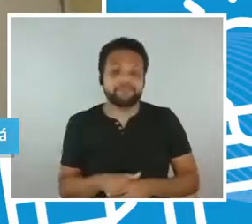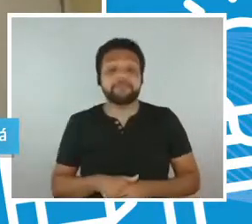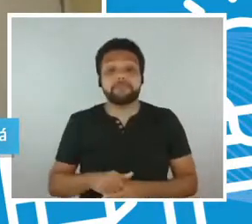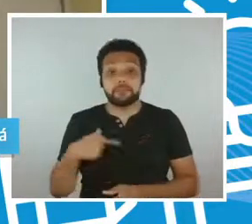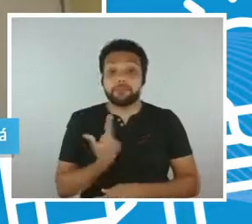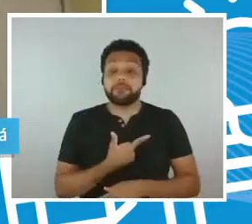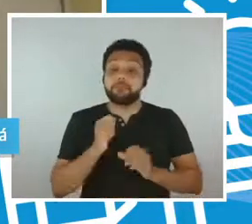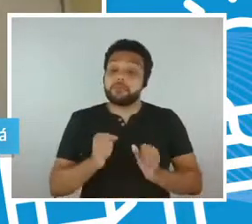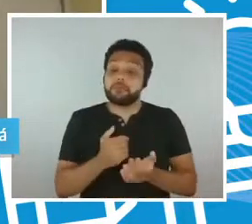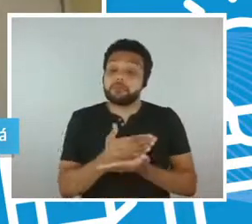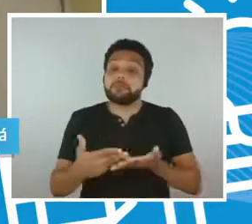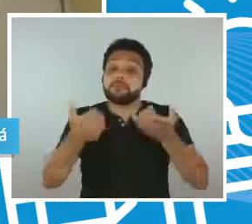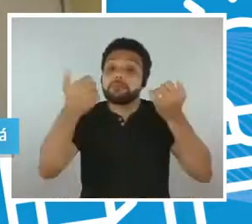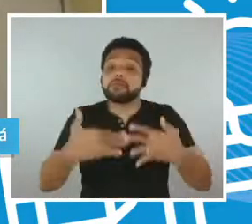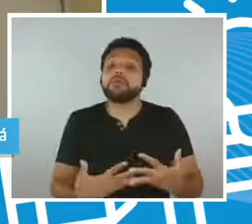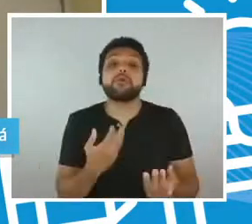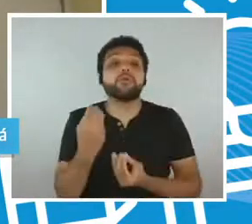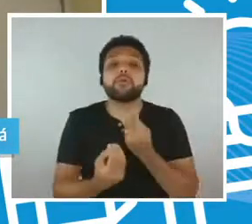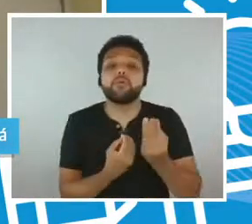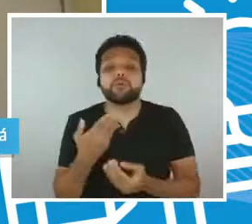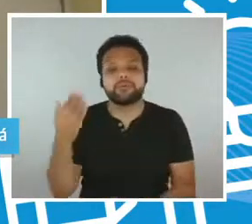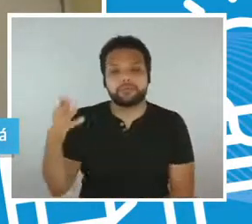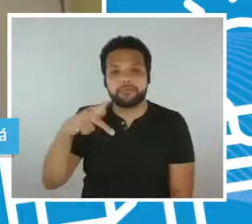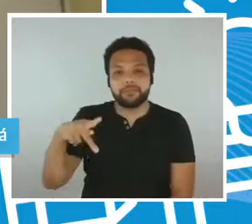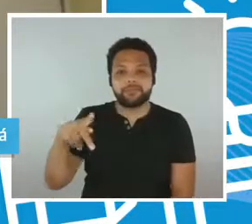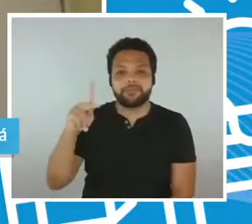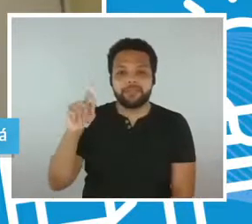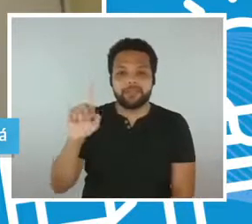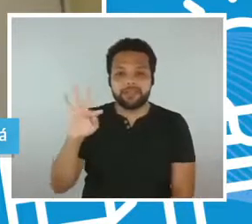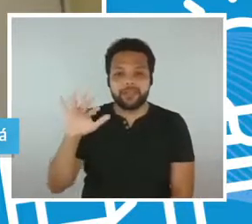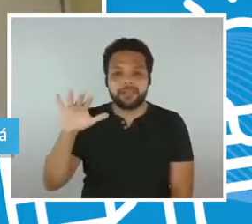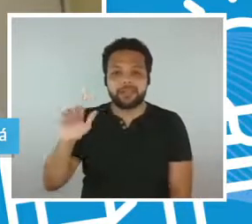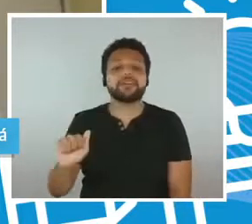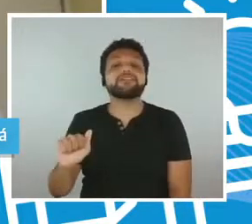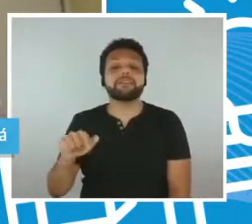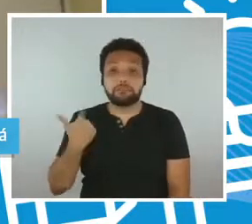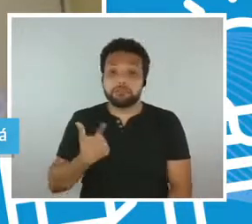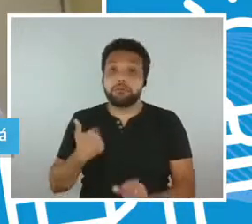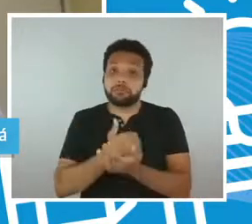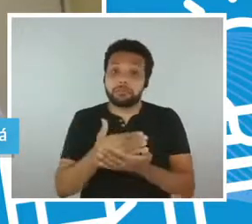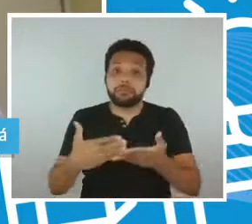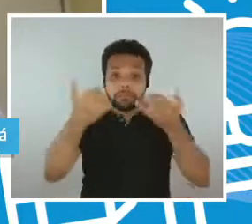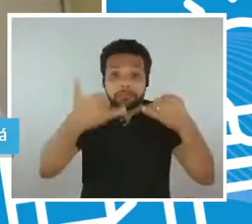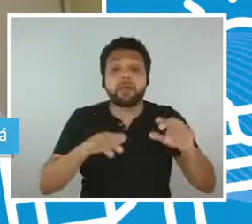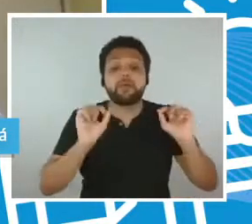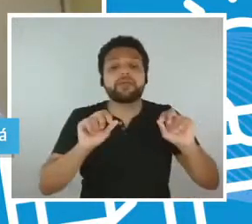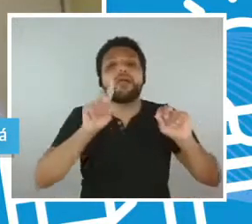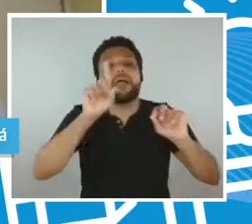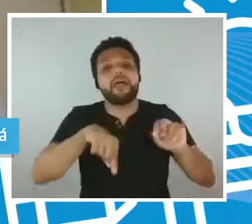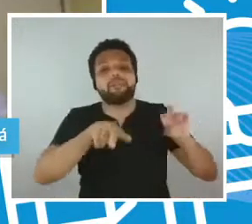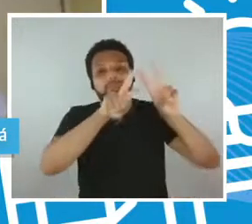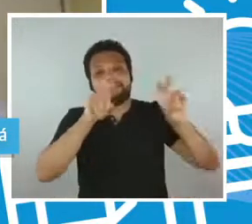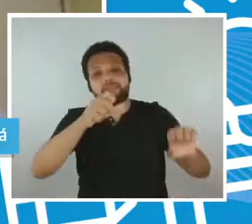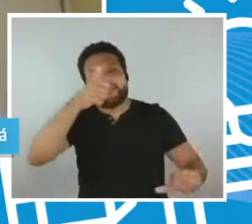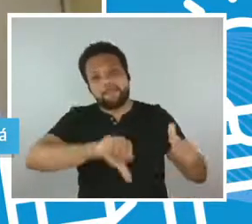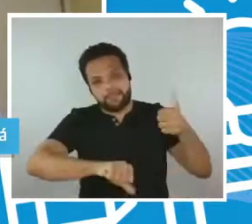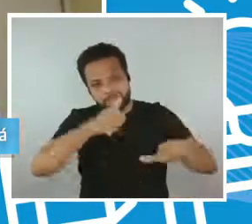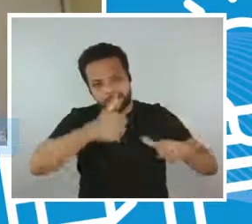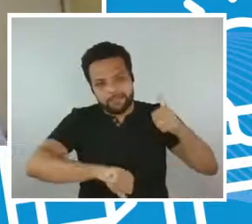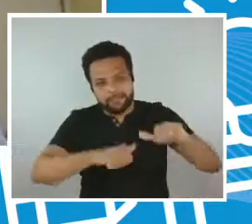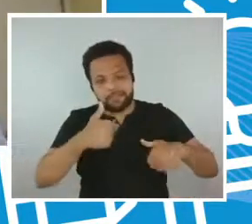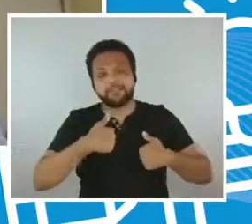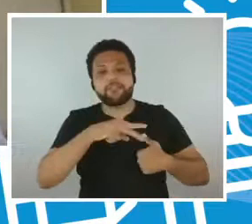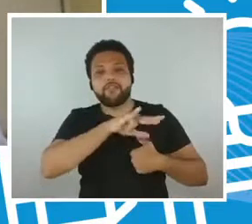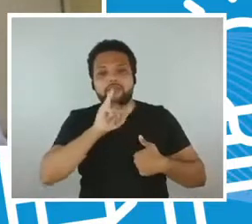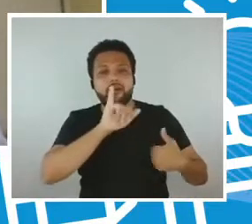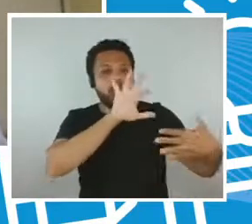Maju, começar a falar um pouquinho sobre a deixa que a professora Kátia nos deu aí de avaliação. Eu acho que a forma como está organizada é perfeita, que eu vou pegar